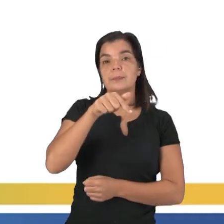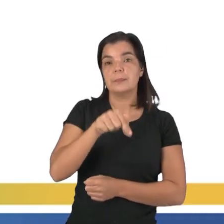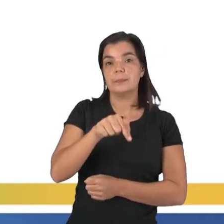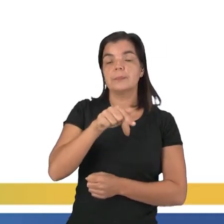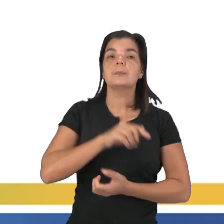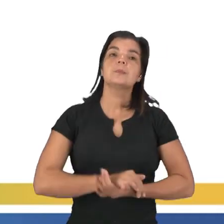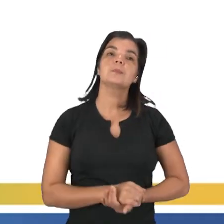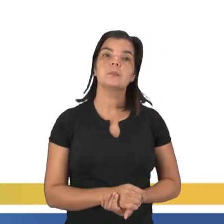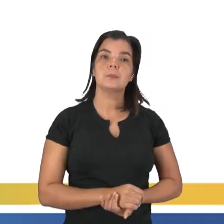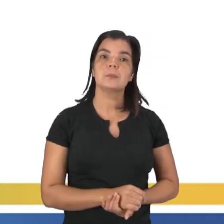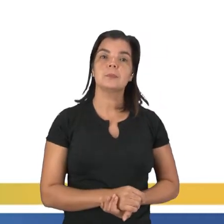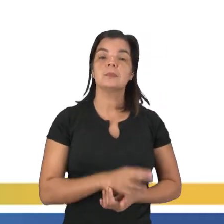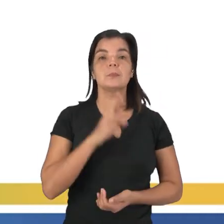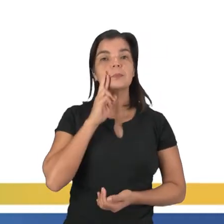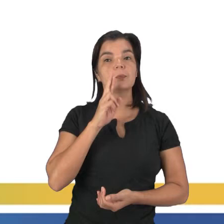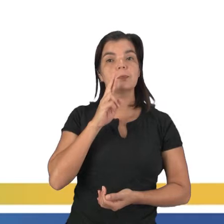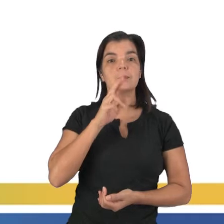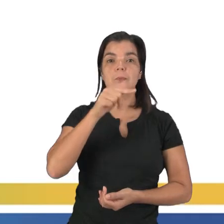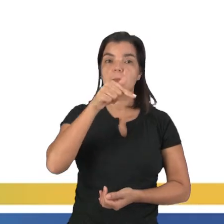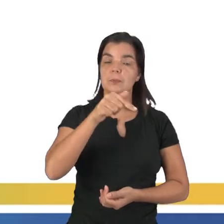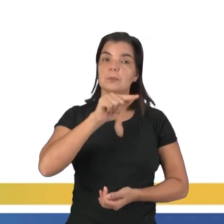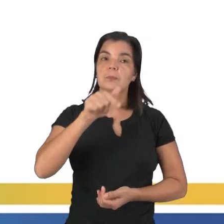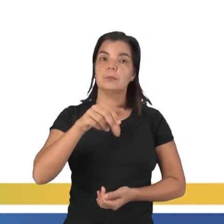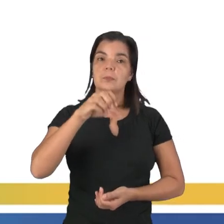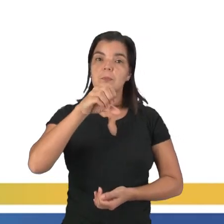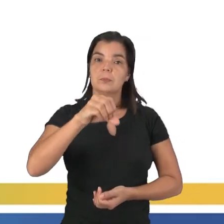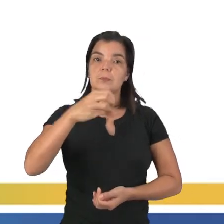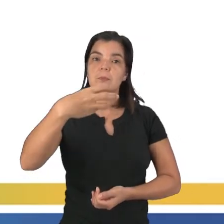1, 7. A nossa resposta é